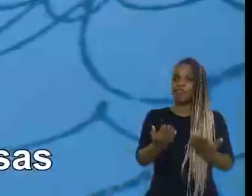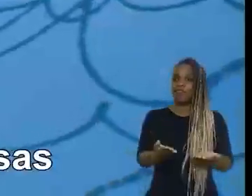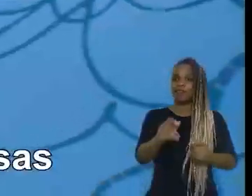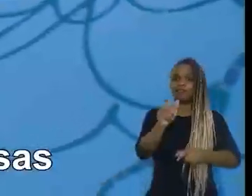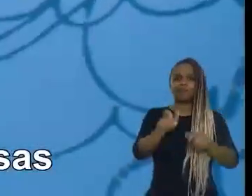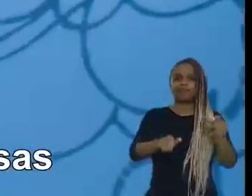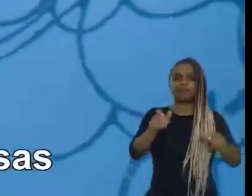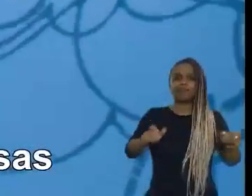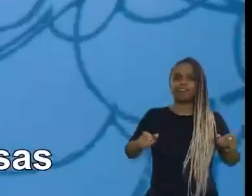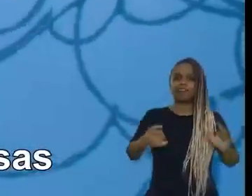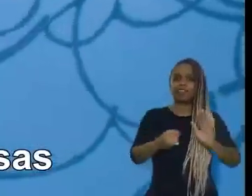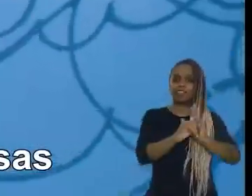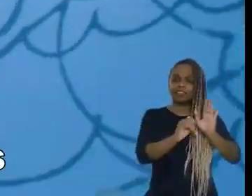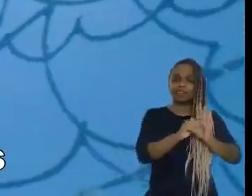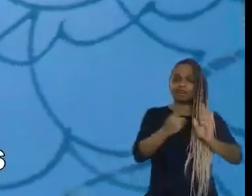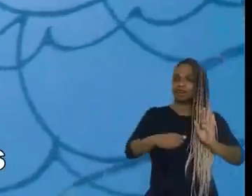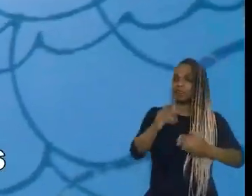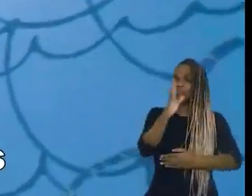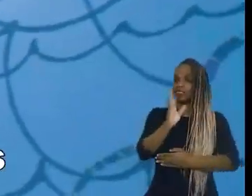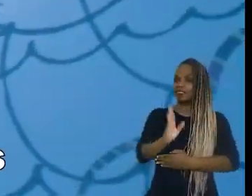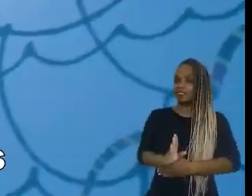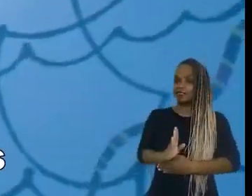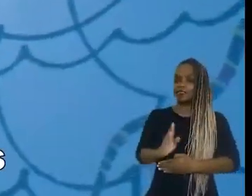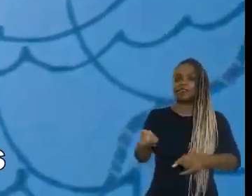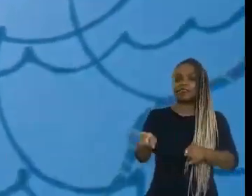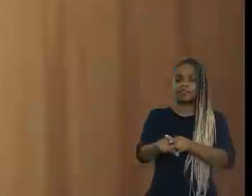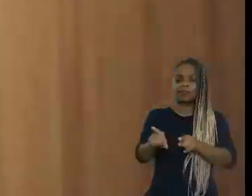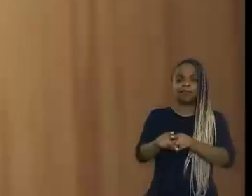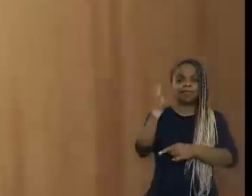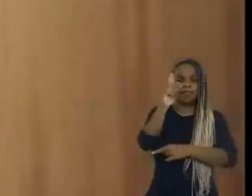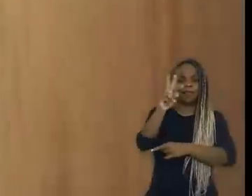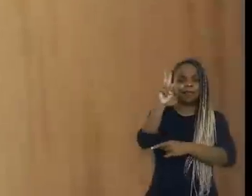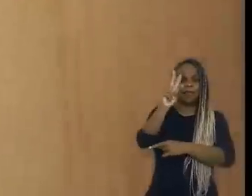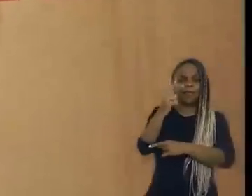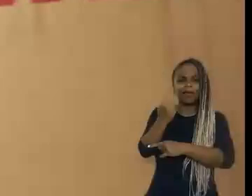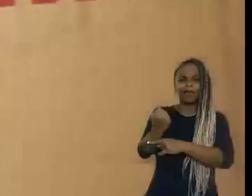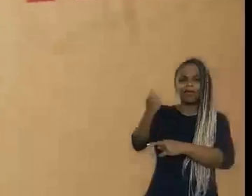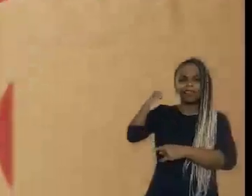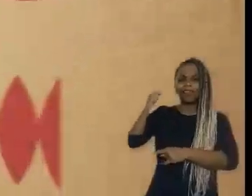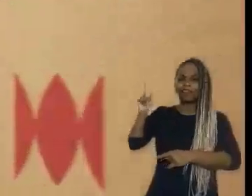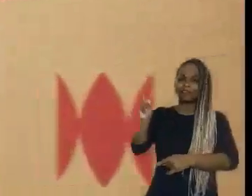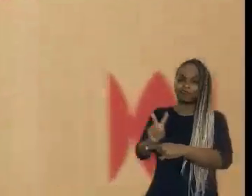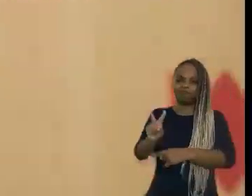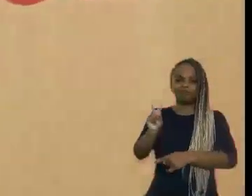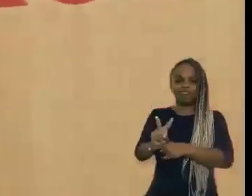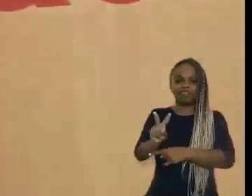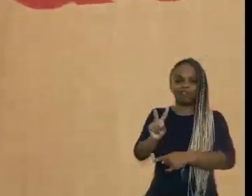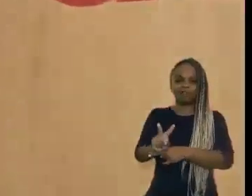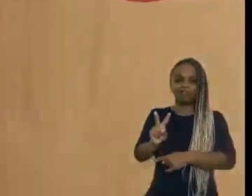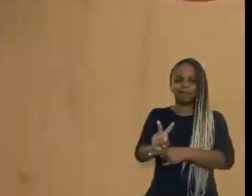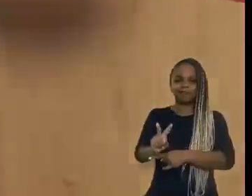Na valorização das diversas identidades brasileiras e na preservação de memórias.